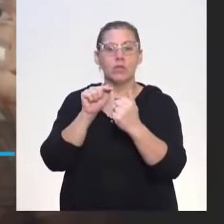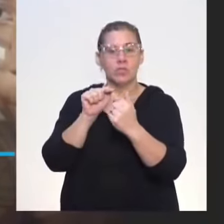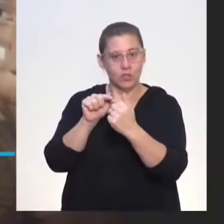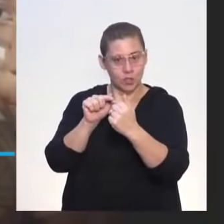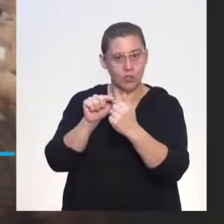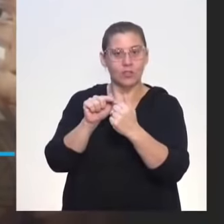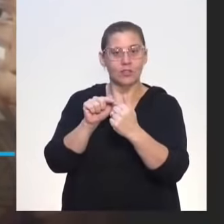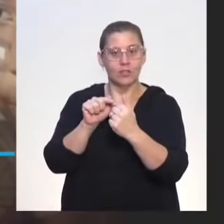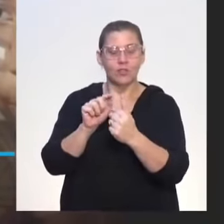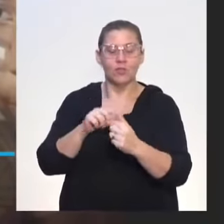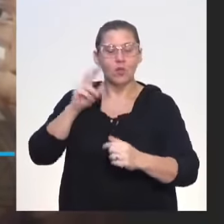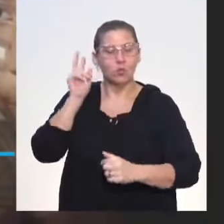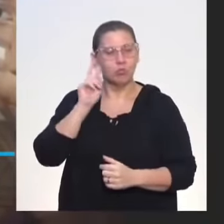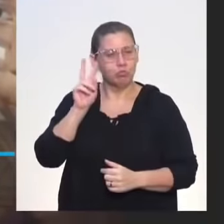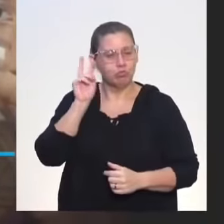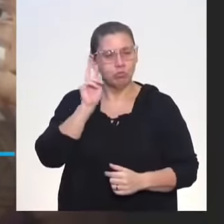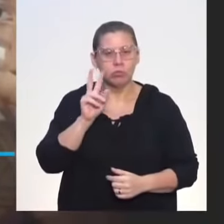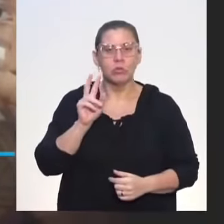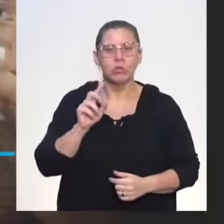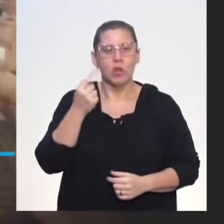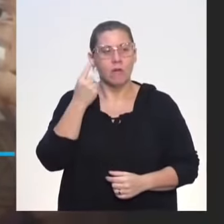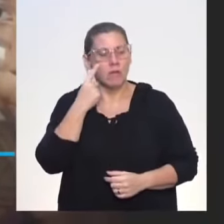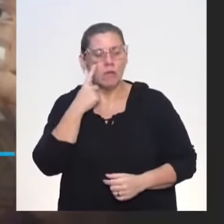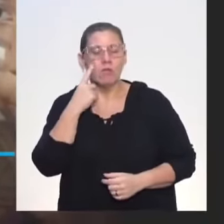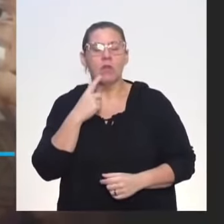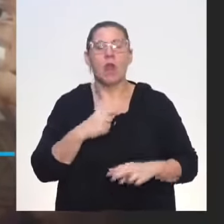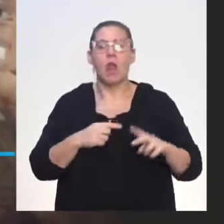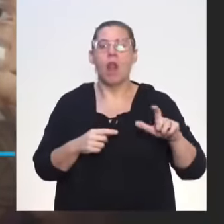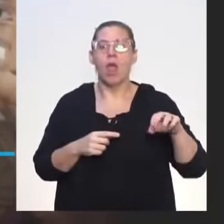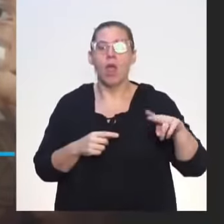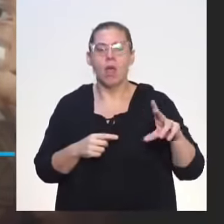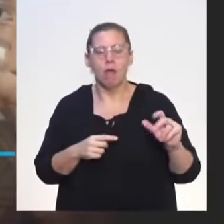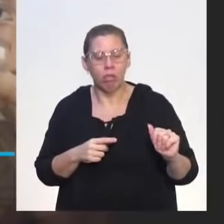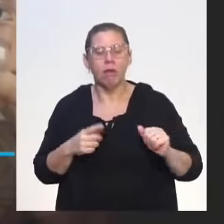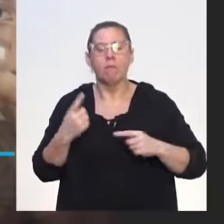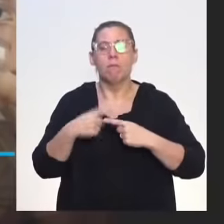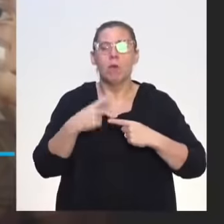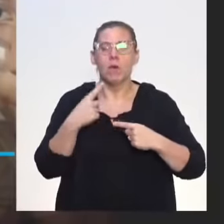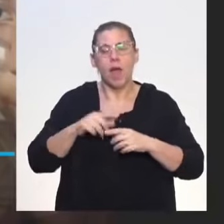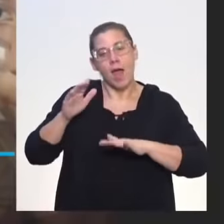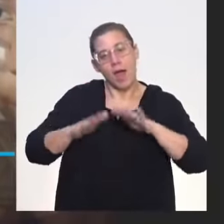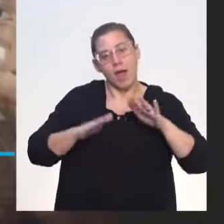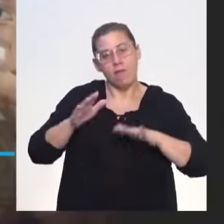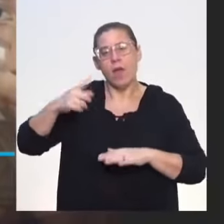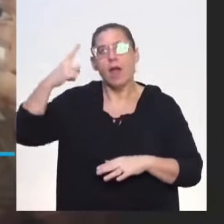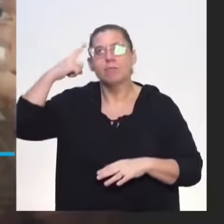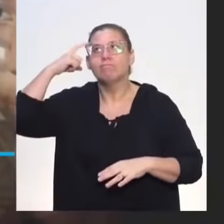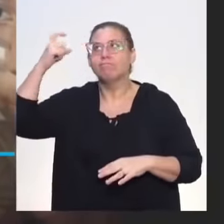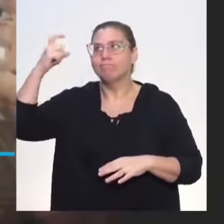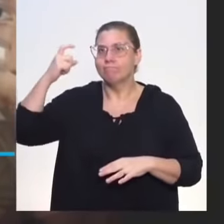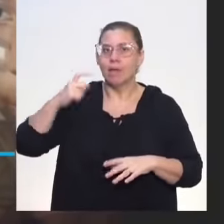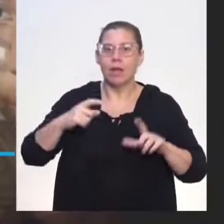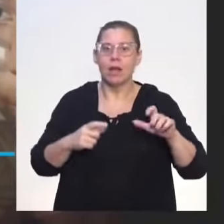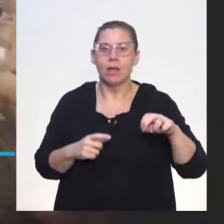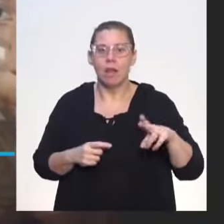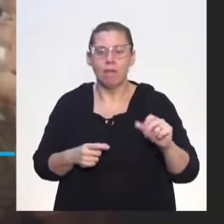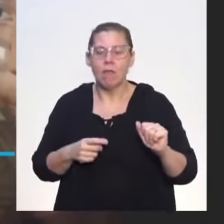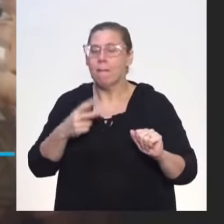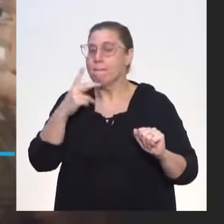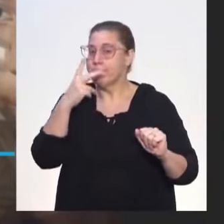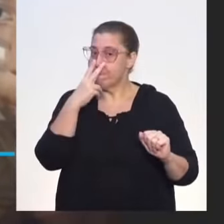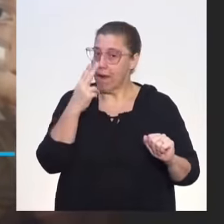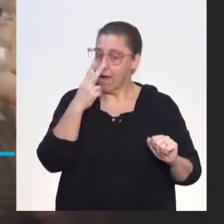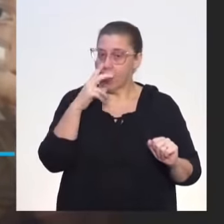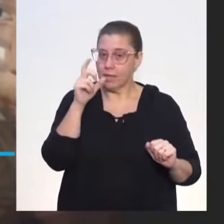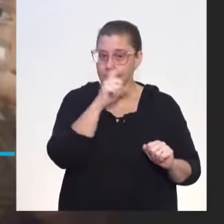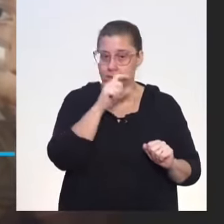uma história, em vez de que eu não estou falando de lenda, porque às vezes a ideia de lenda dá a impressão que é uma mentira, né, ou